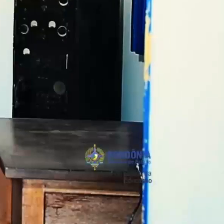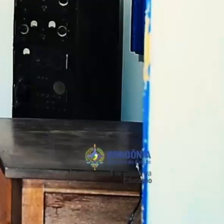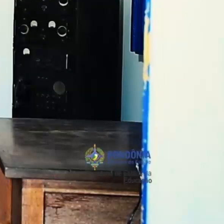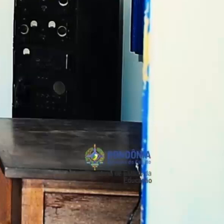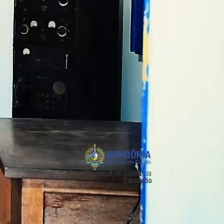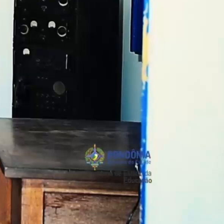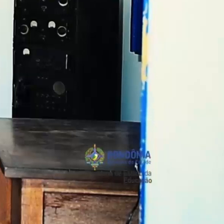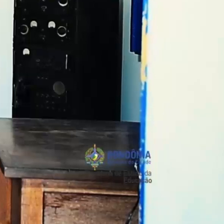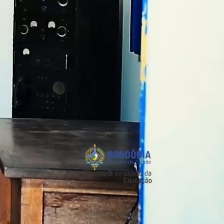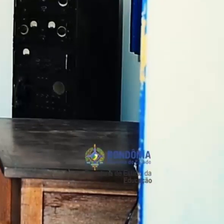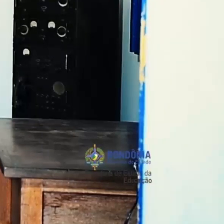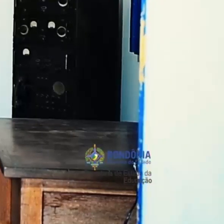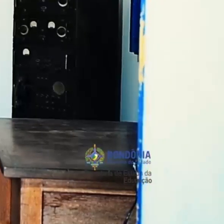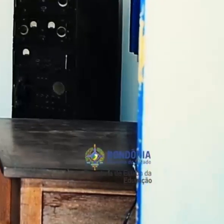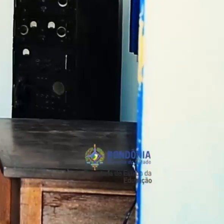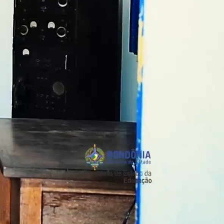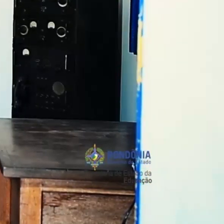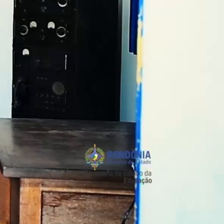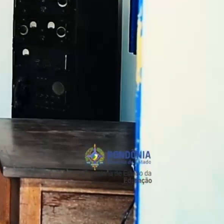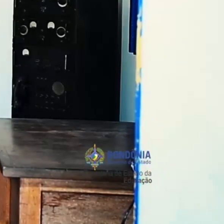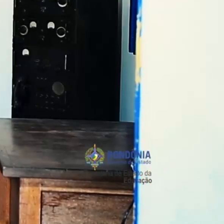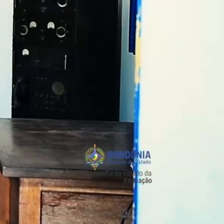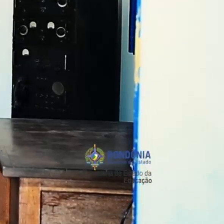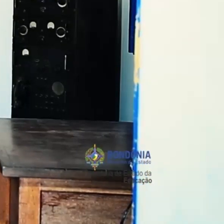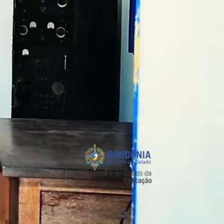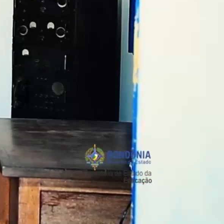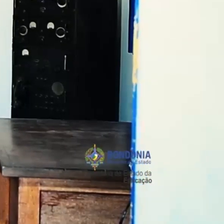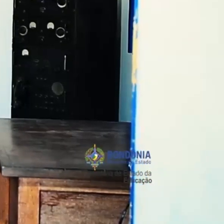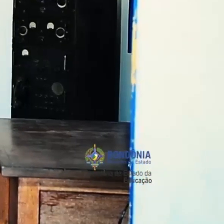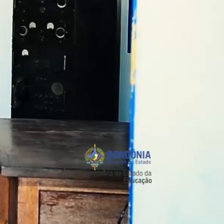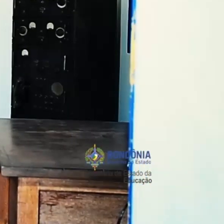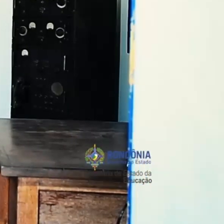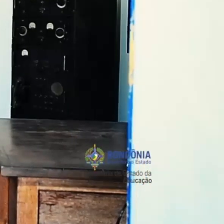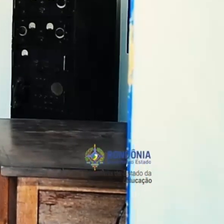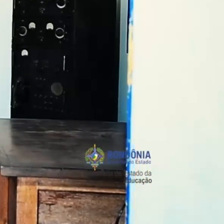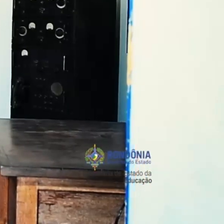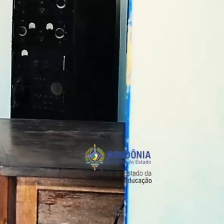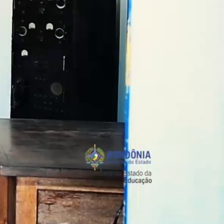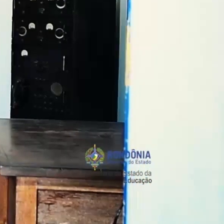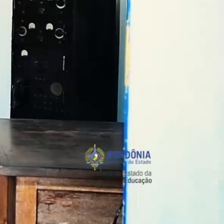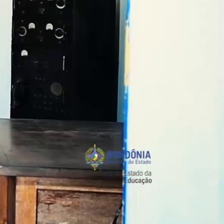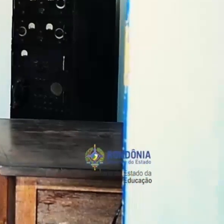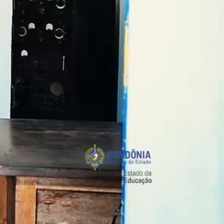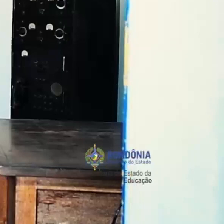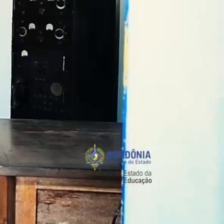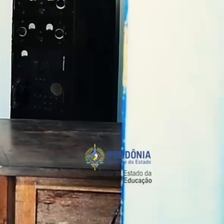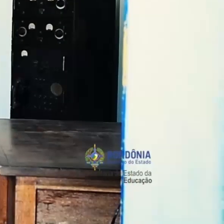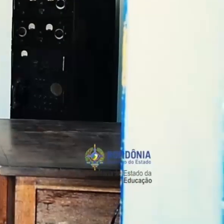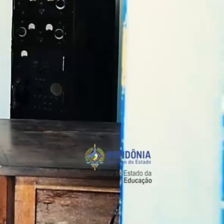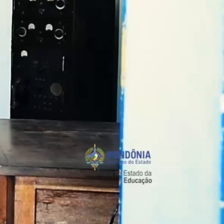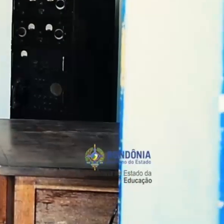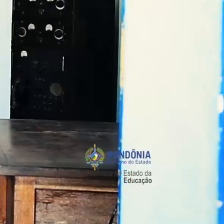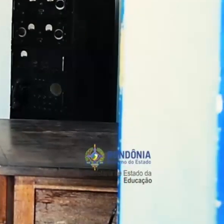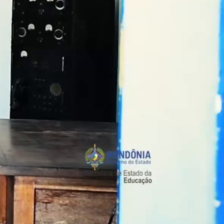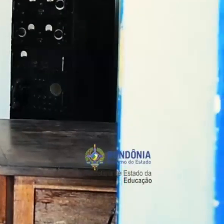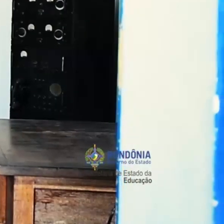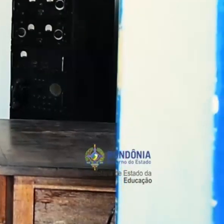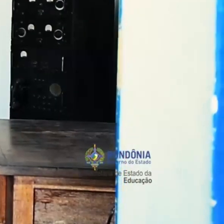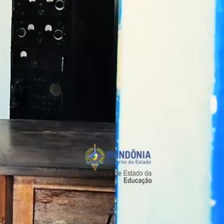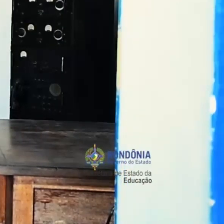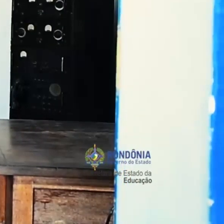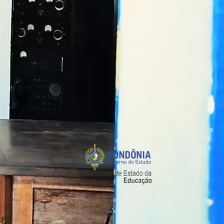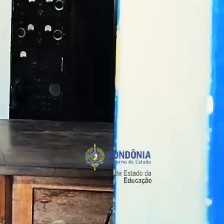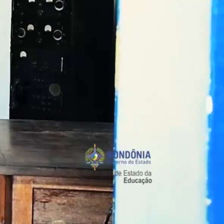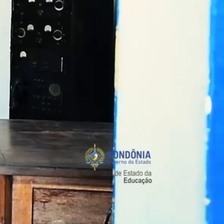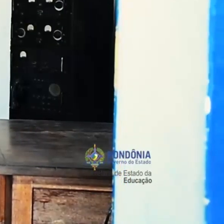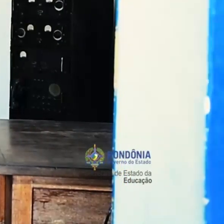momento aonde já se torna obsoleto, pois o radioamador já era utilizado como meio de comunicação no